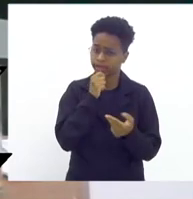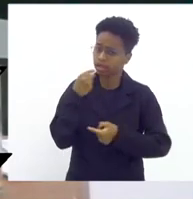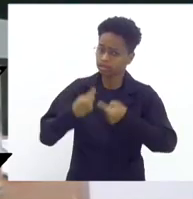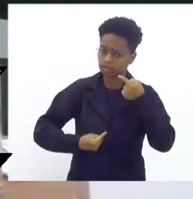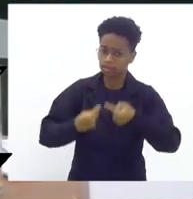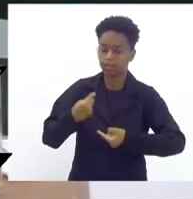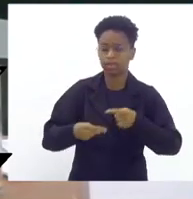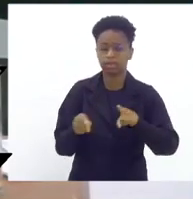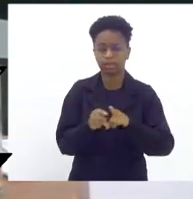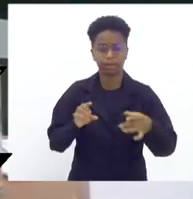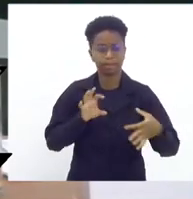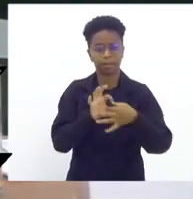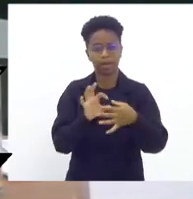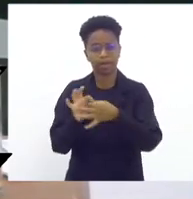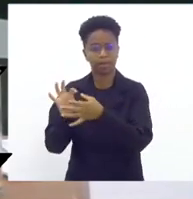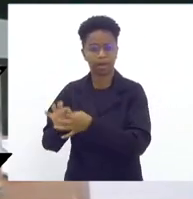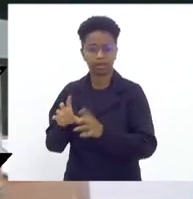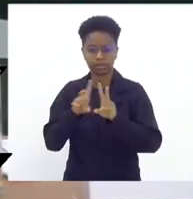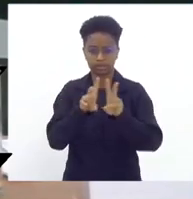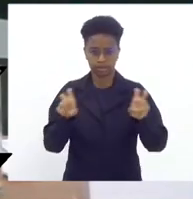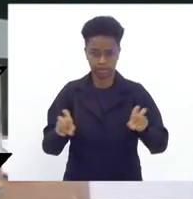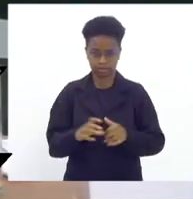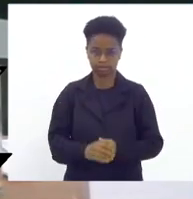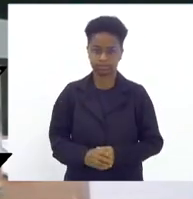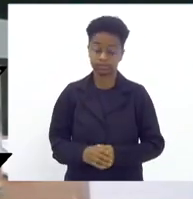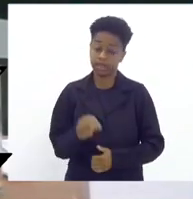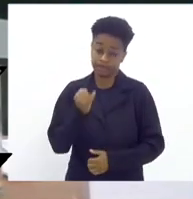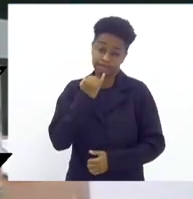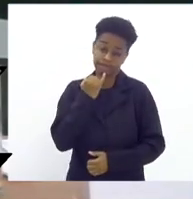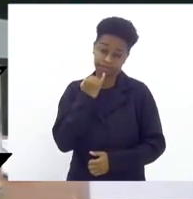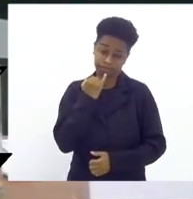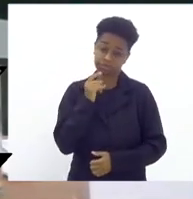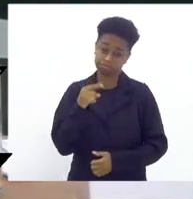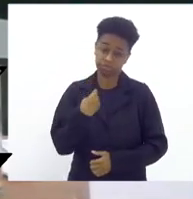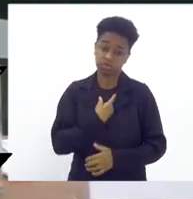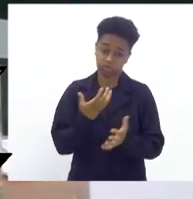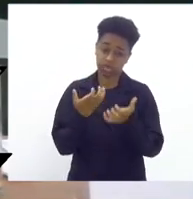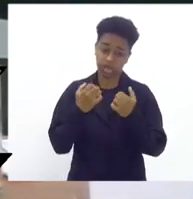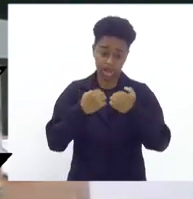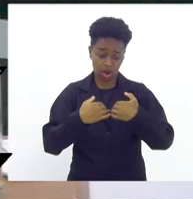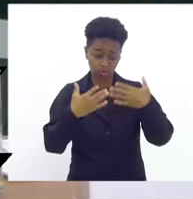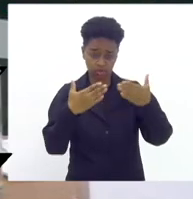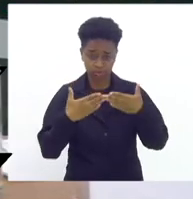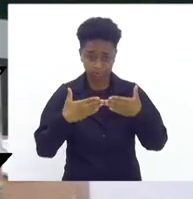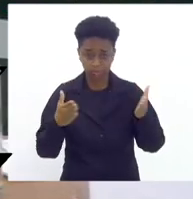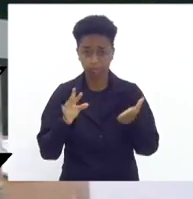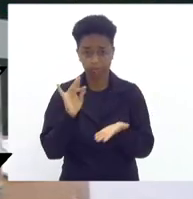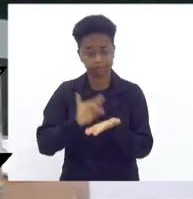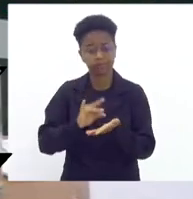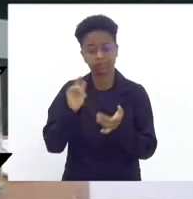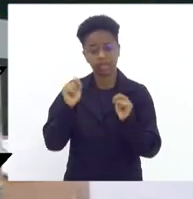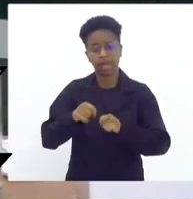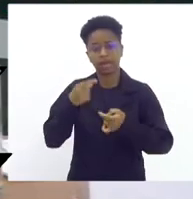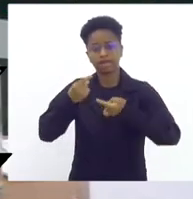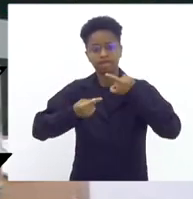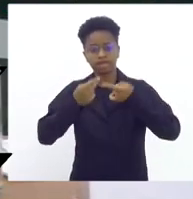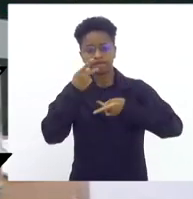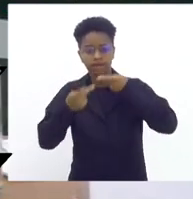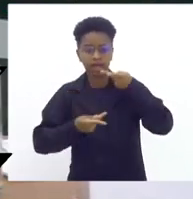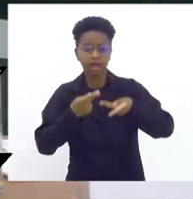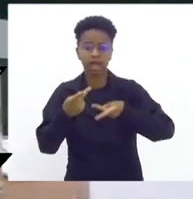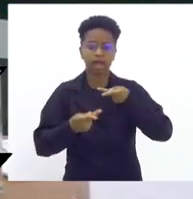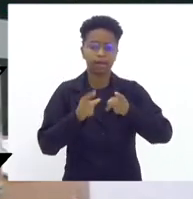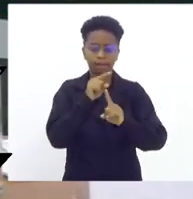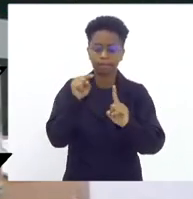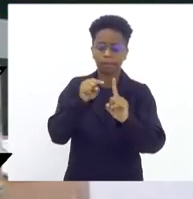debater e entrelaçar dos temas infelizmente Talvez nós queríamos fazer uma audiência que falasse mais na propositiva